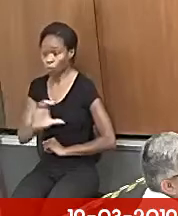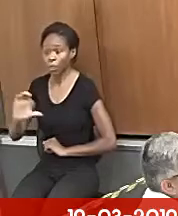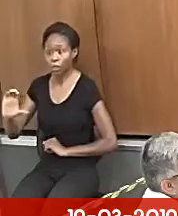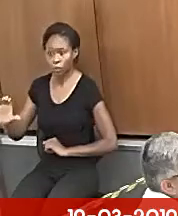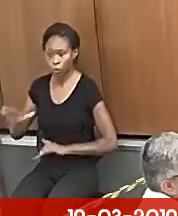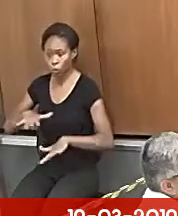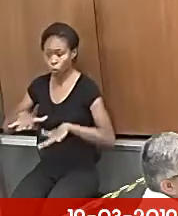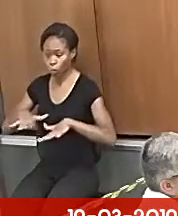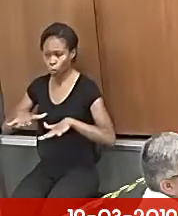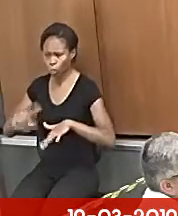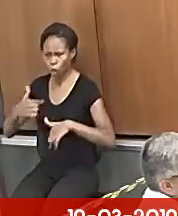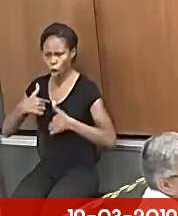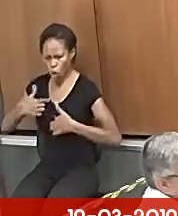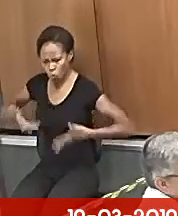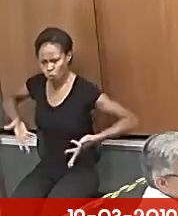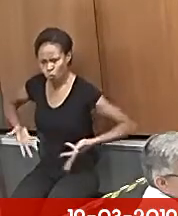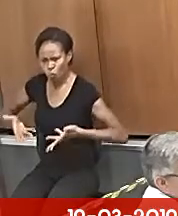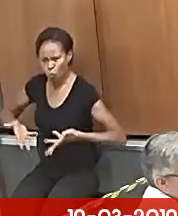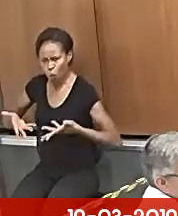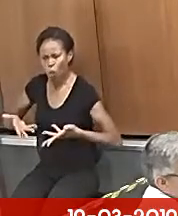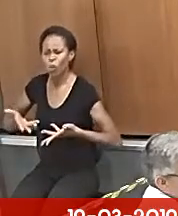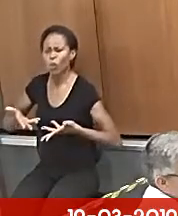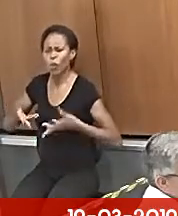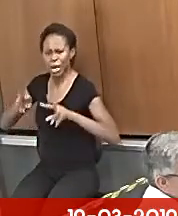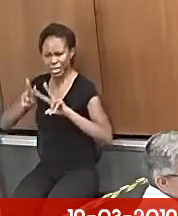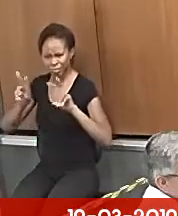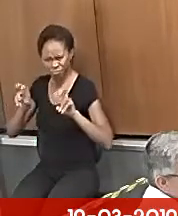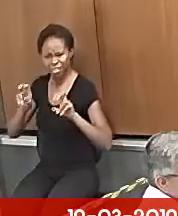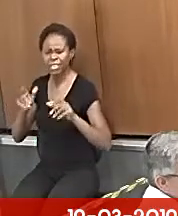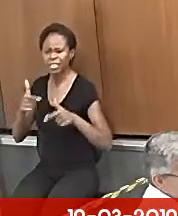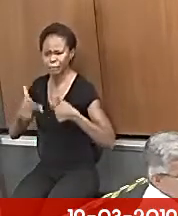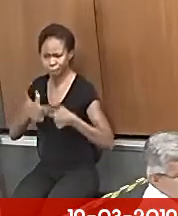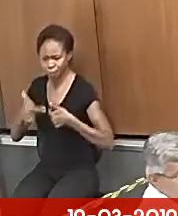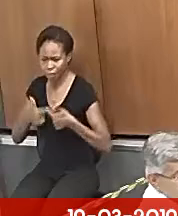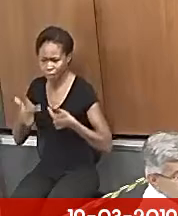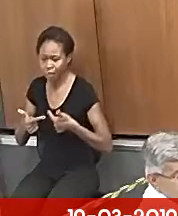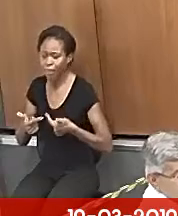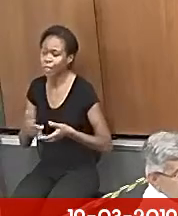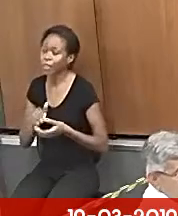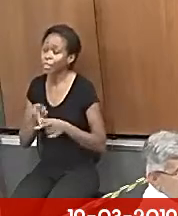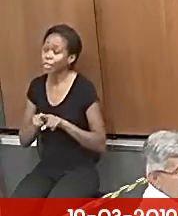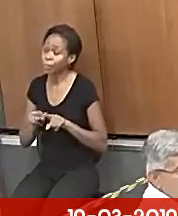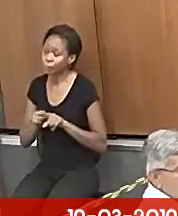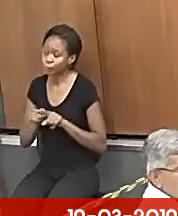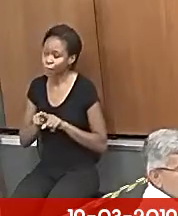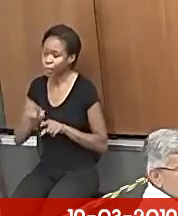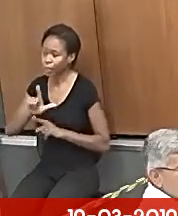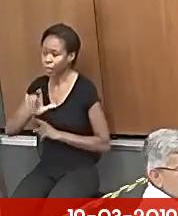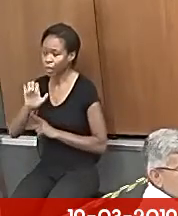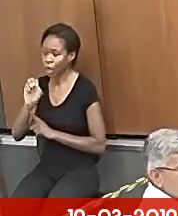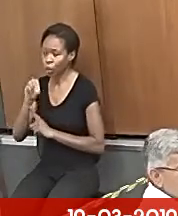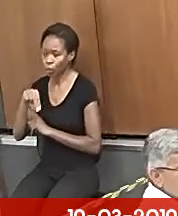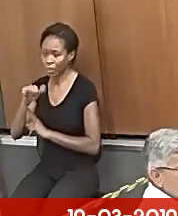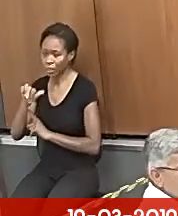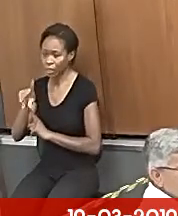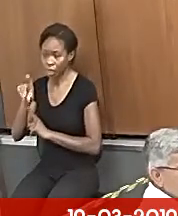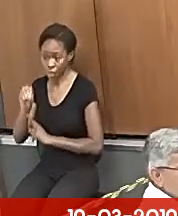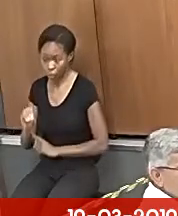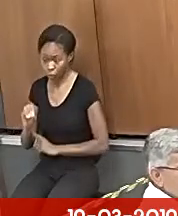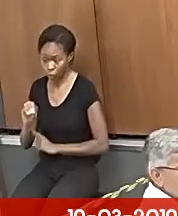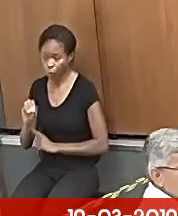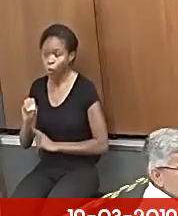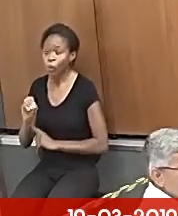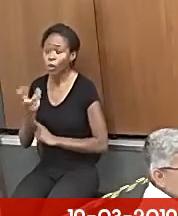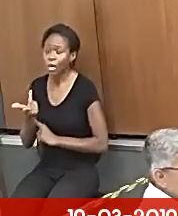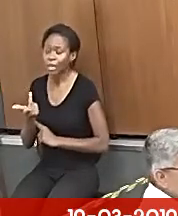causa em belo horizonte muito obrigado que é também quero cumprimentar e agradecer registrar presença do senhor leonardo flávio oliveira que é o